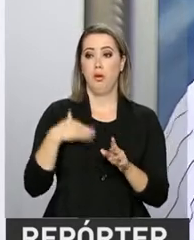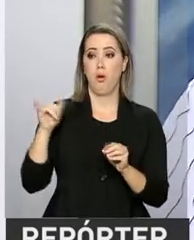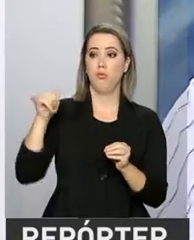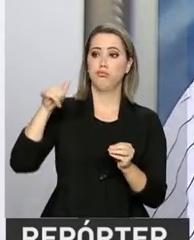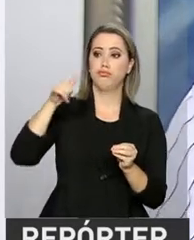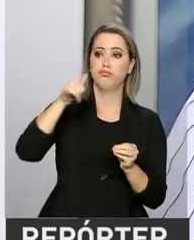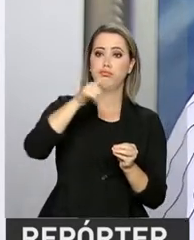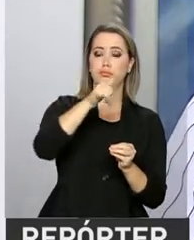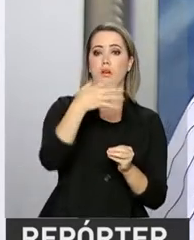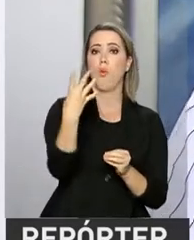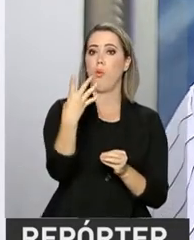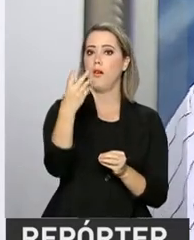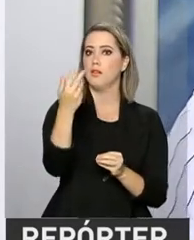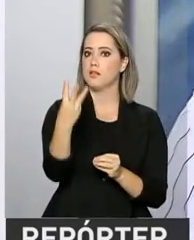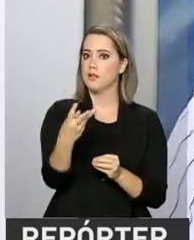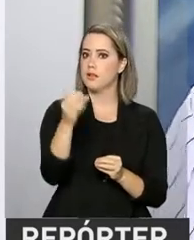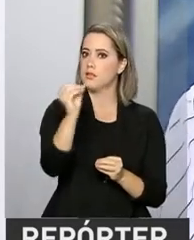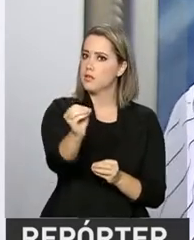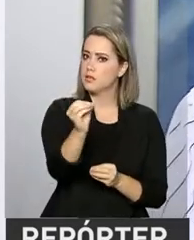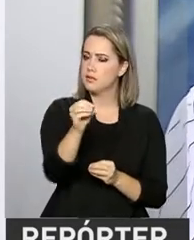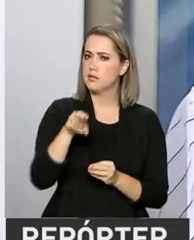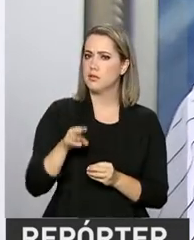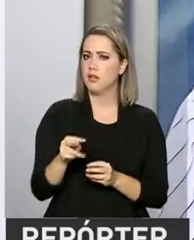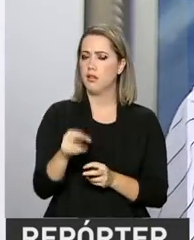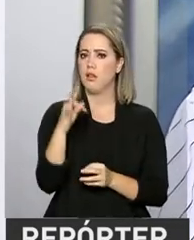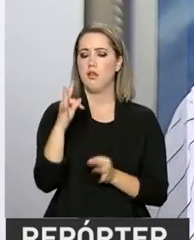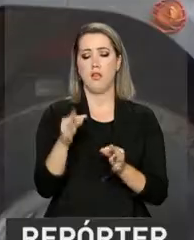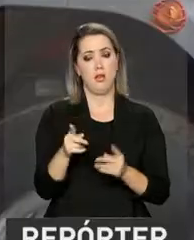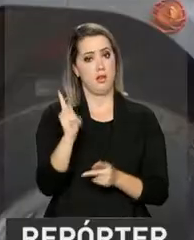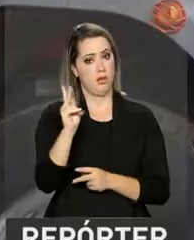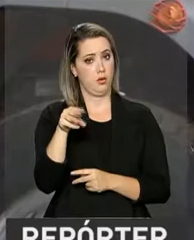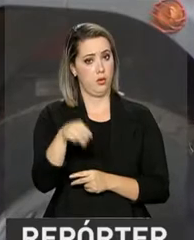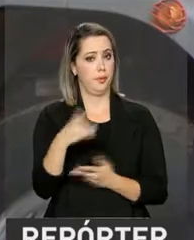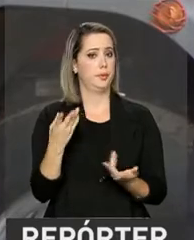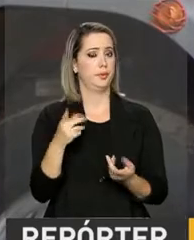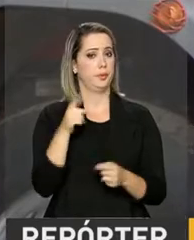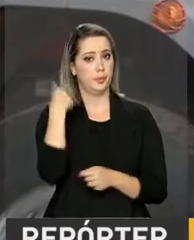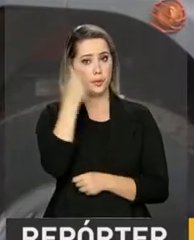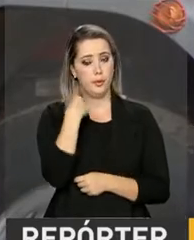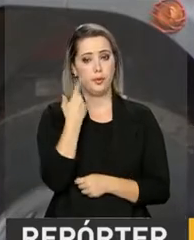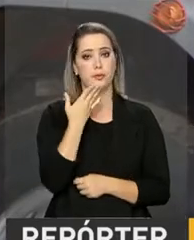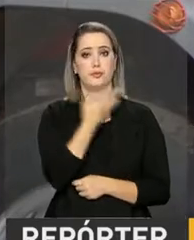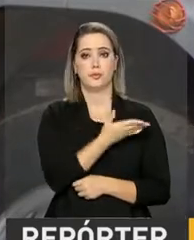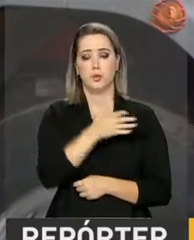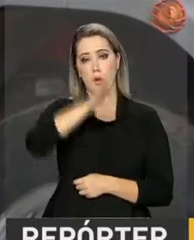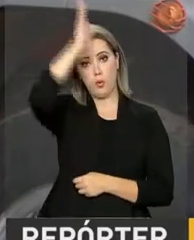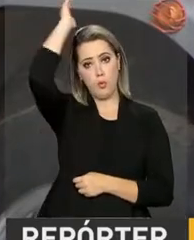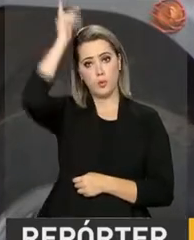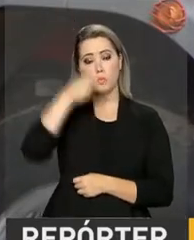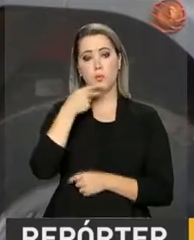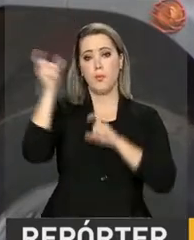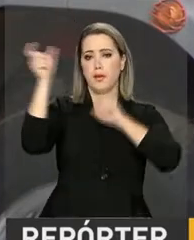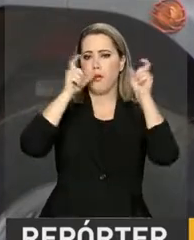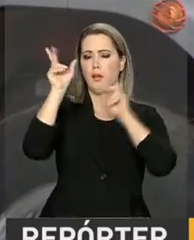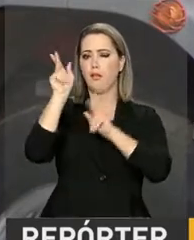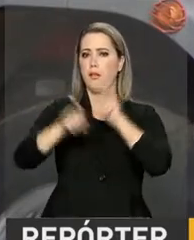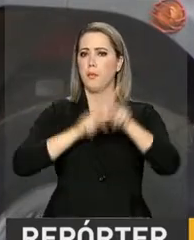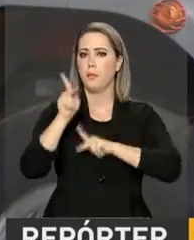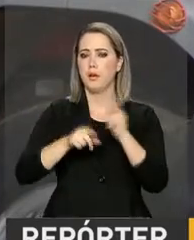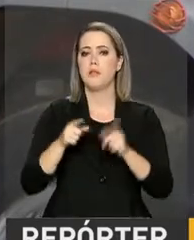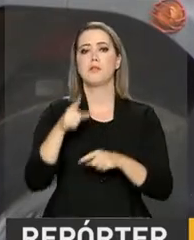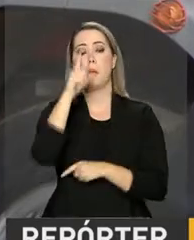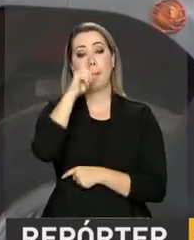voando a 430 passam 50 quilômetros por hora o corpo de bombeiros alerta a população quanto aos riscos de incêndios florestais